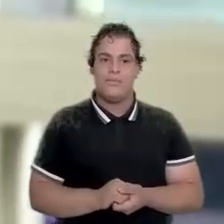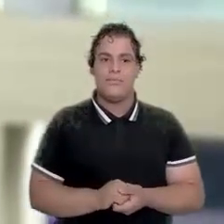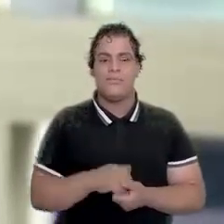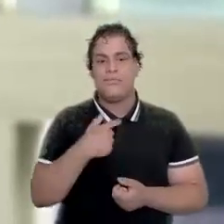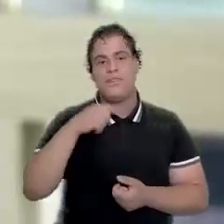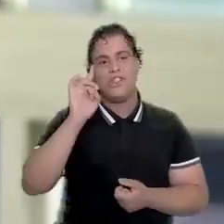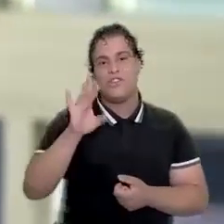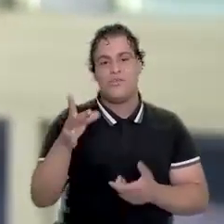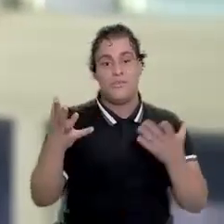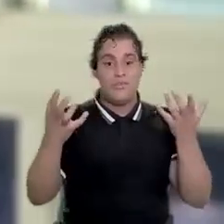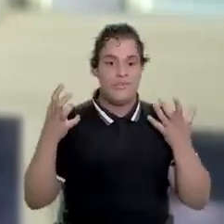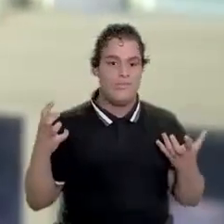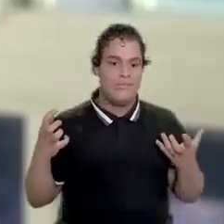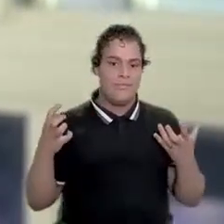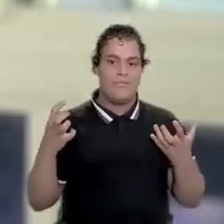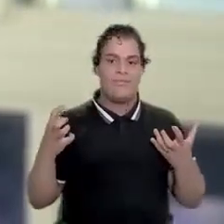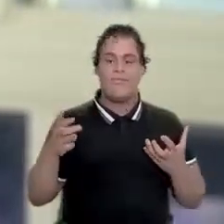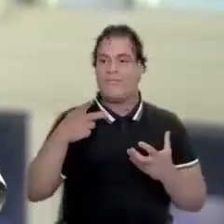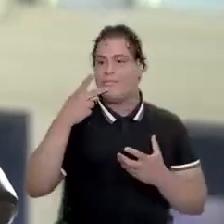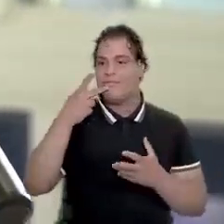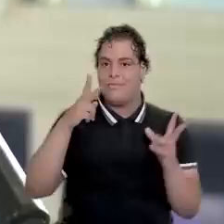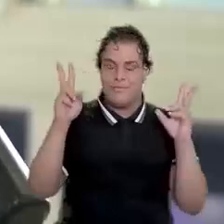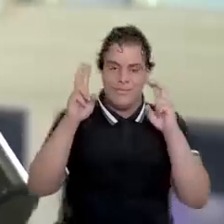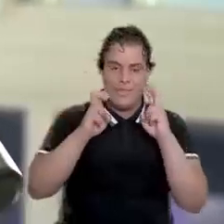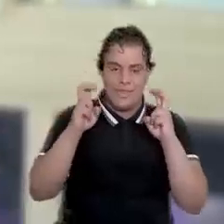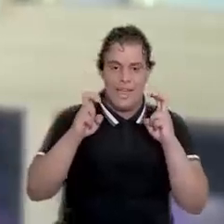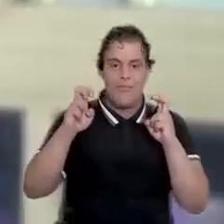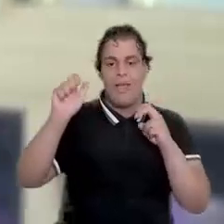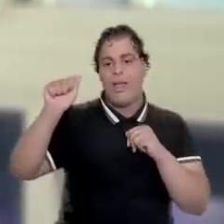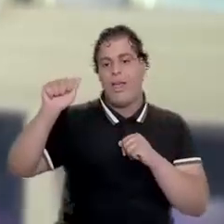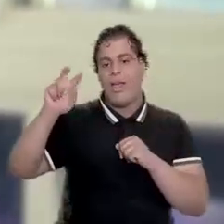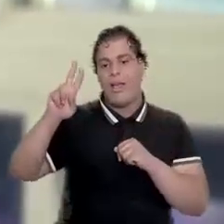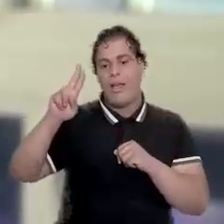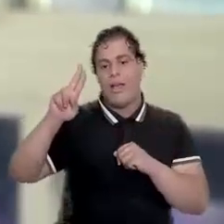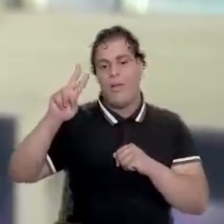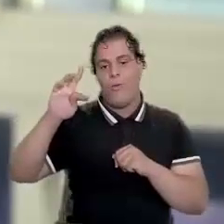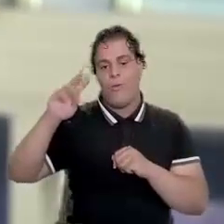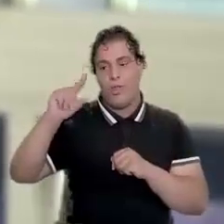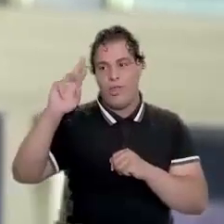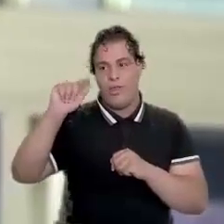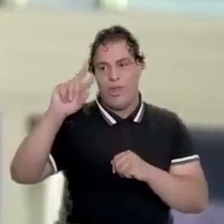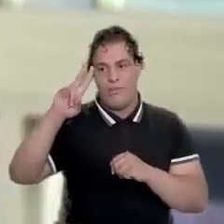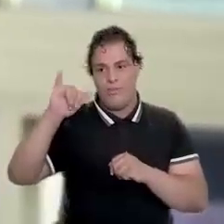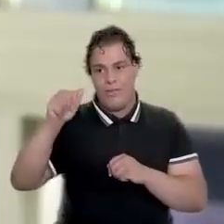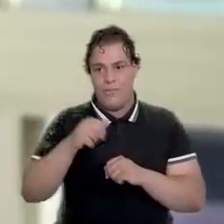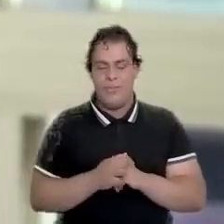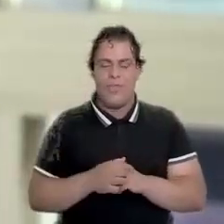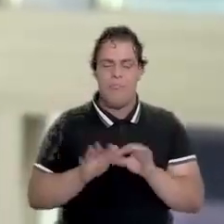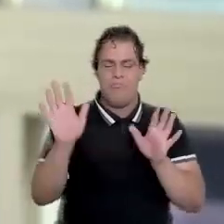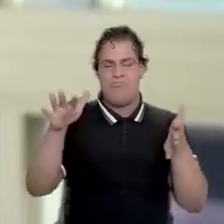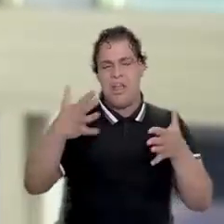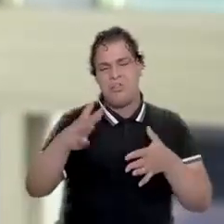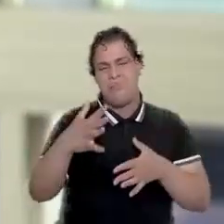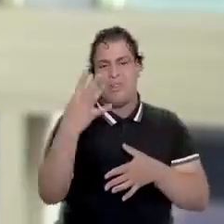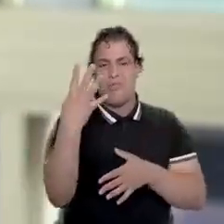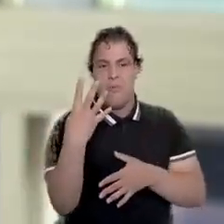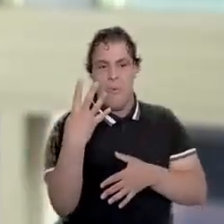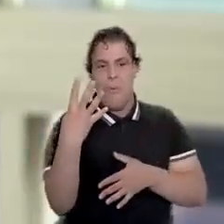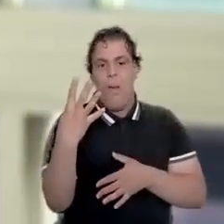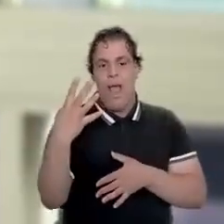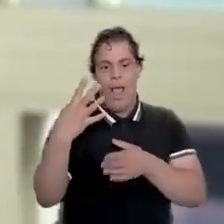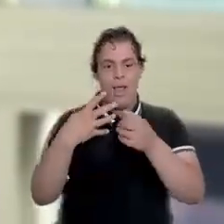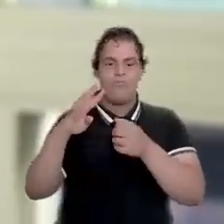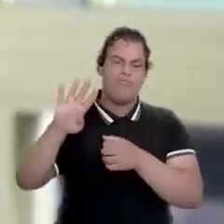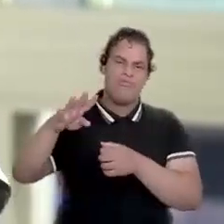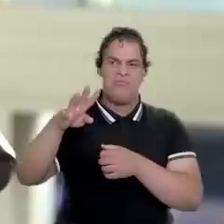só quero dar um depoimento sobre a aldravia. Há uns 4, 5 anos, eu trabalhei,